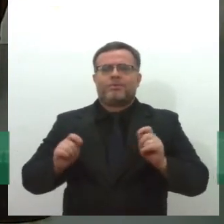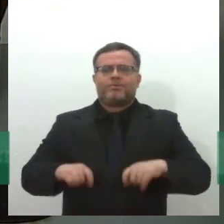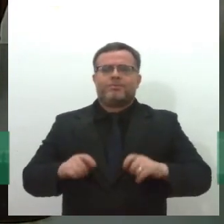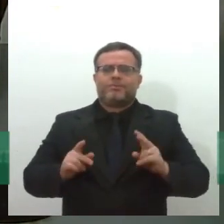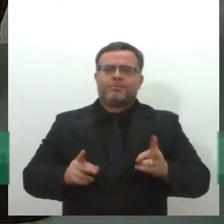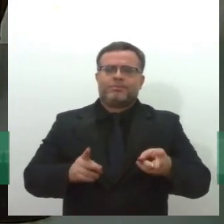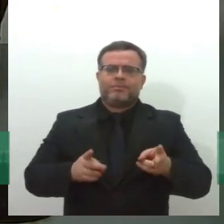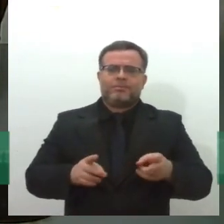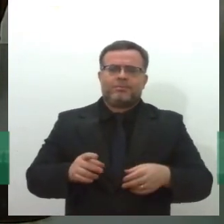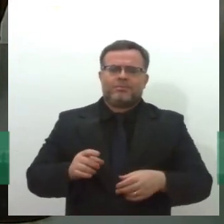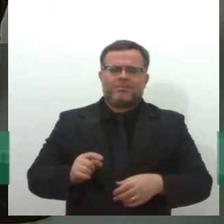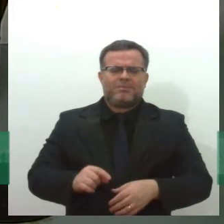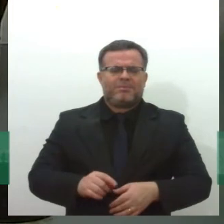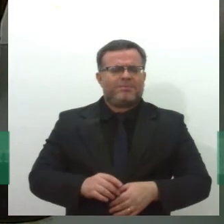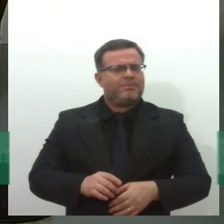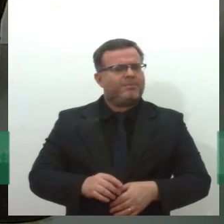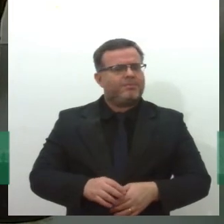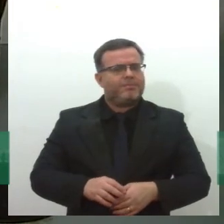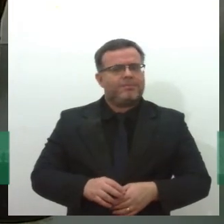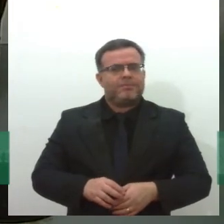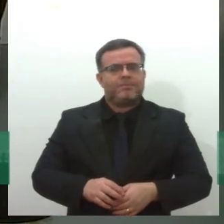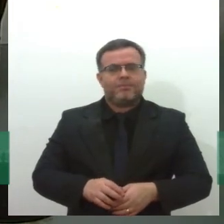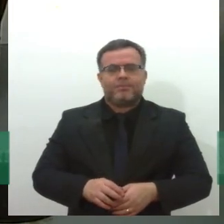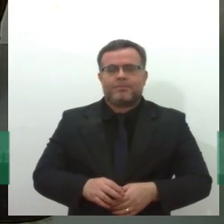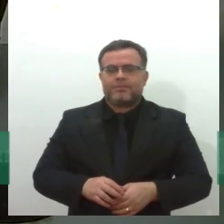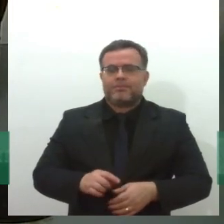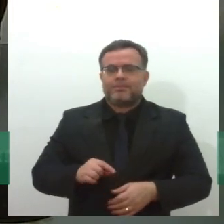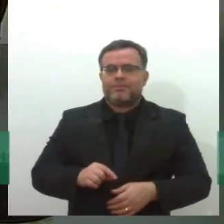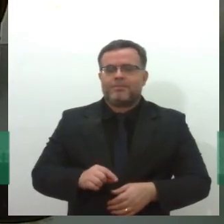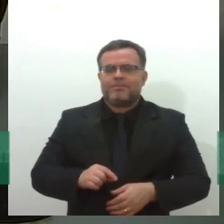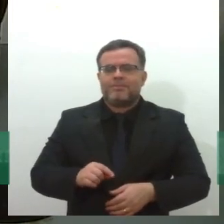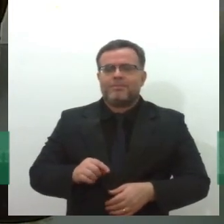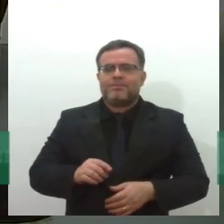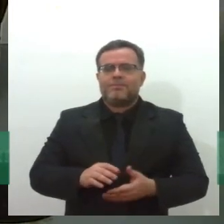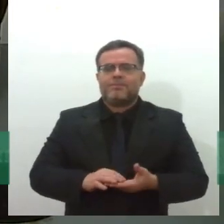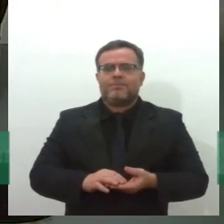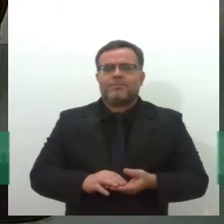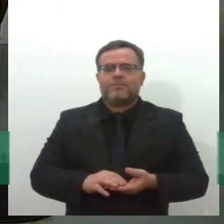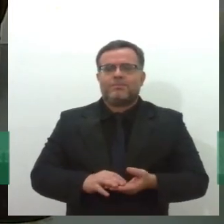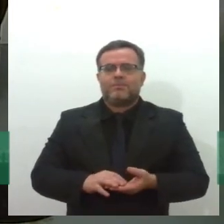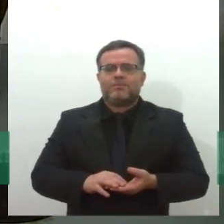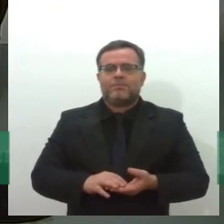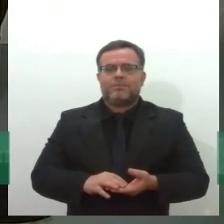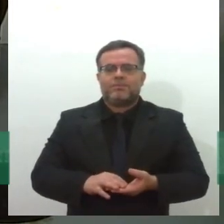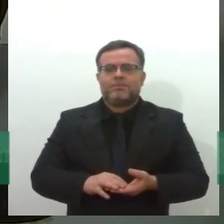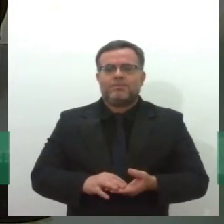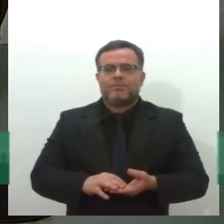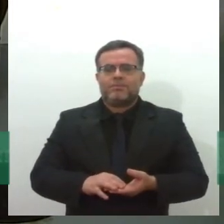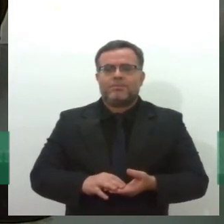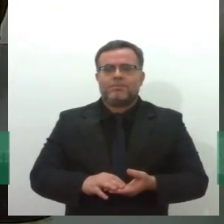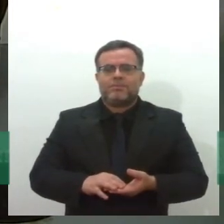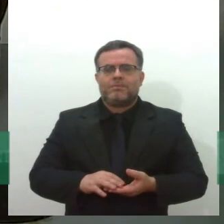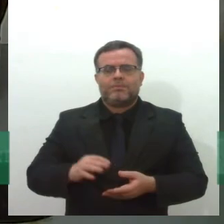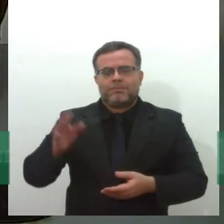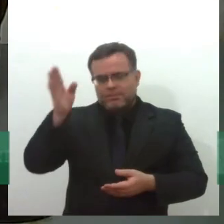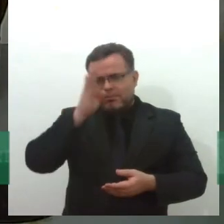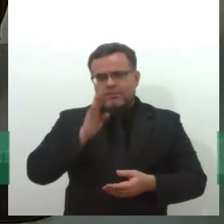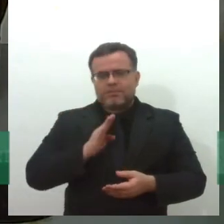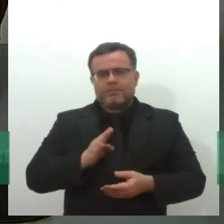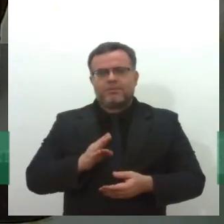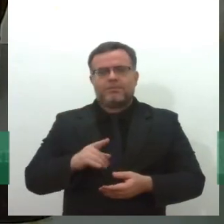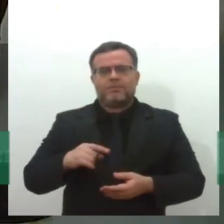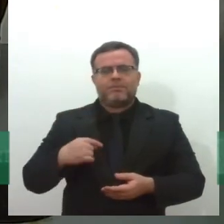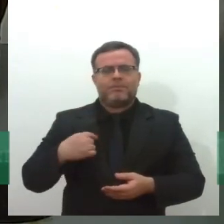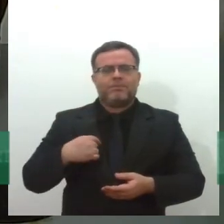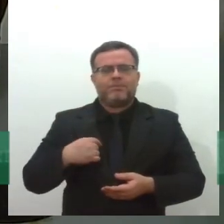Brasil não é dependente da indústria de petróleo. Então, na visão do mercado, na visão da indústria e na minha visão técnica como advogado, é